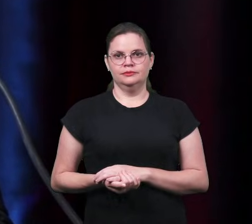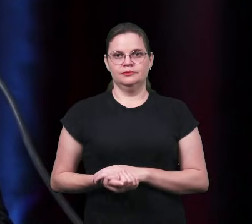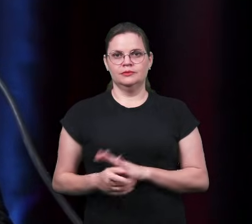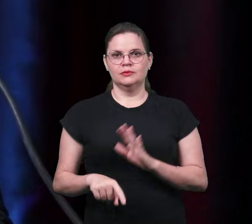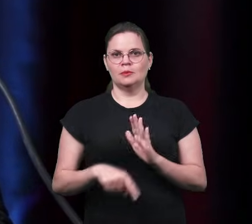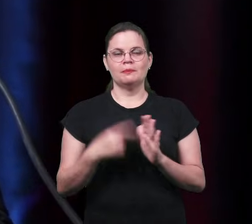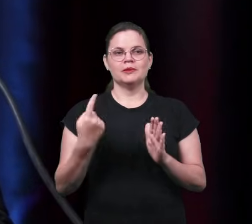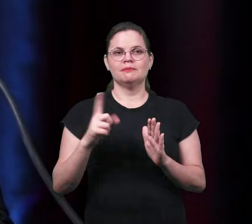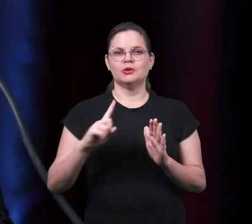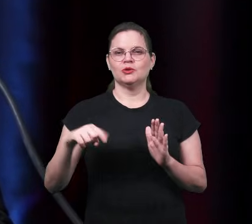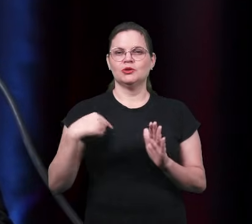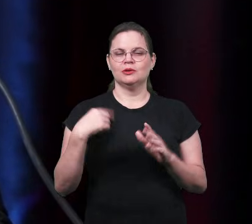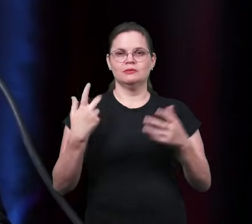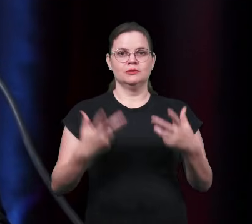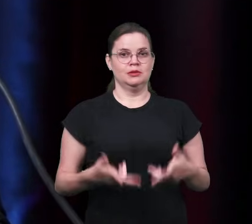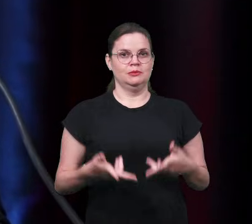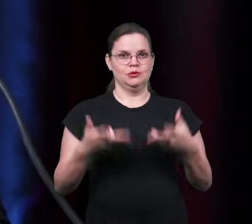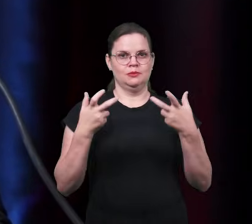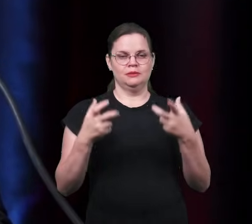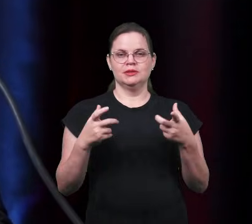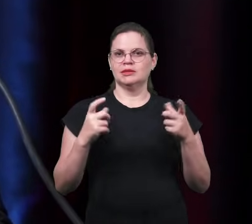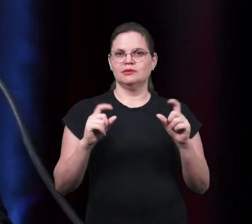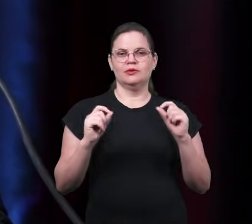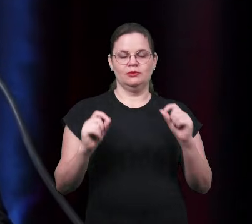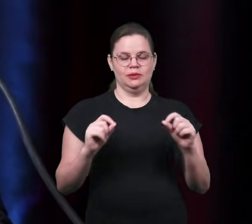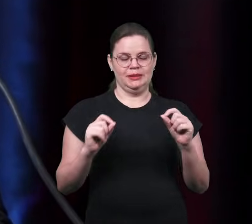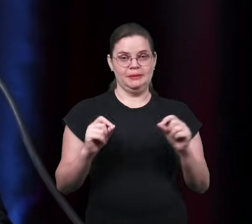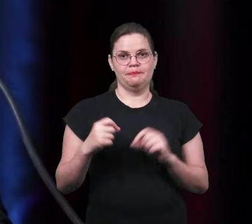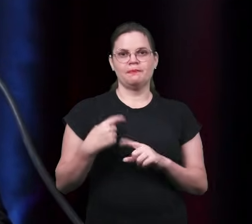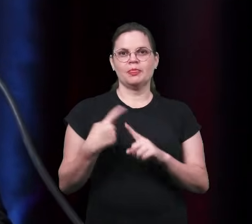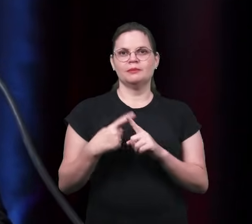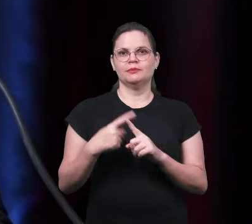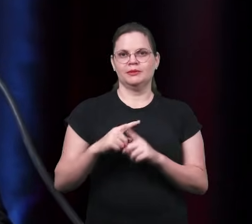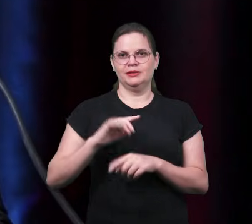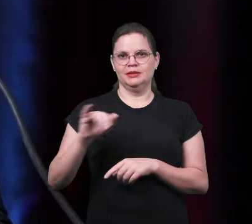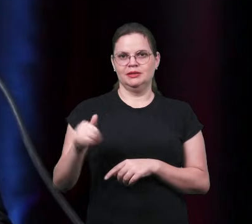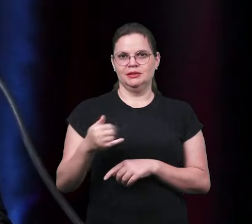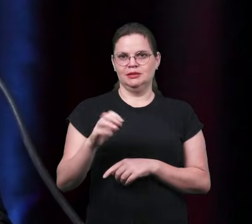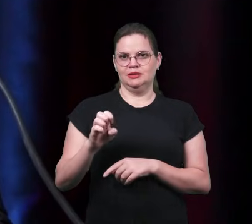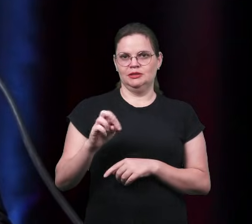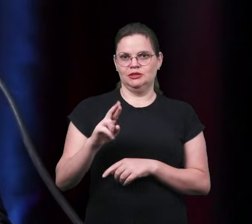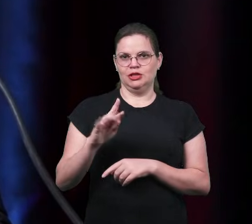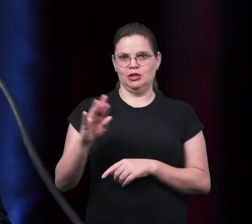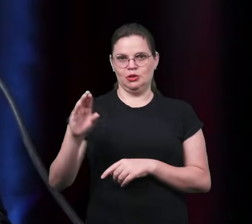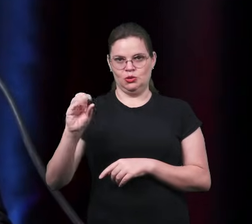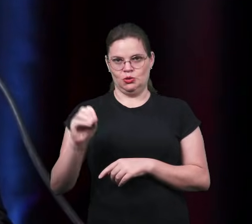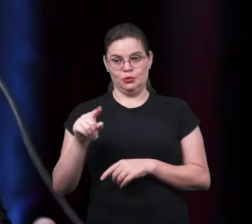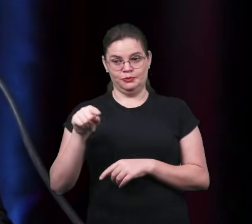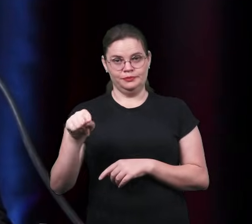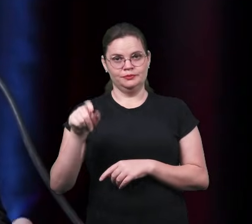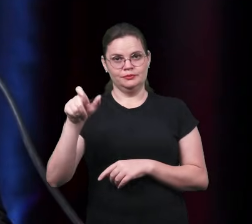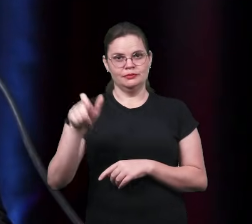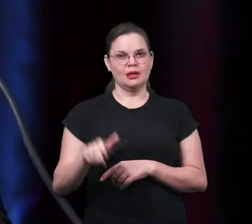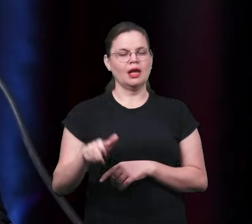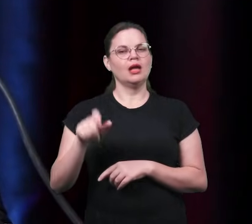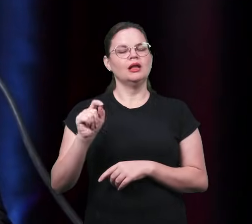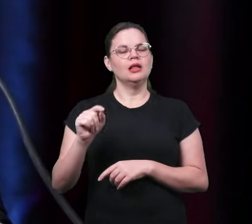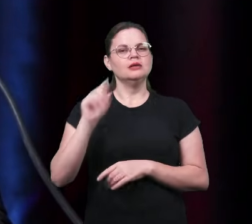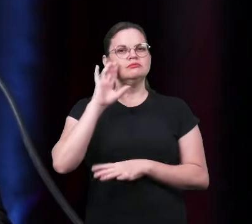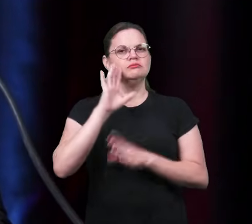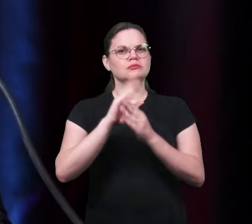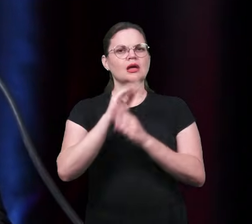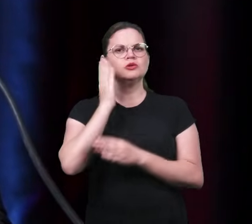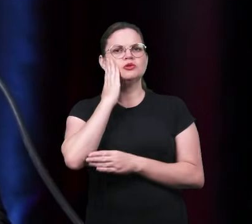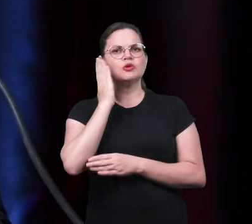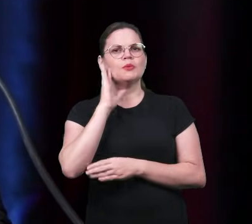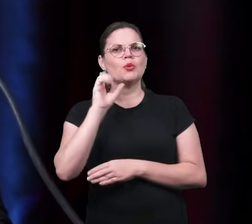aqui, até porque Jetro, quando retorna, ele havia ouvido falar daquilo que Deus tinha feito na